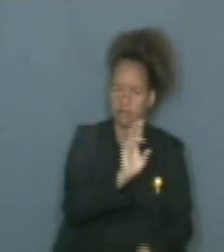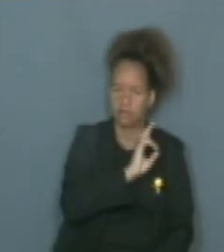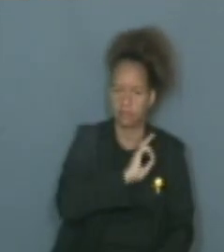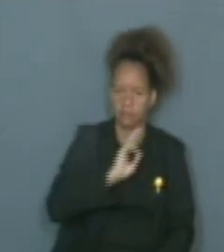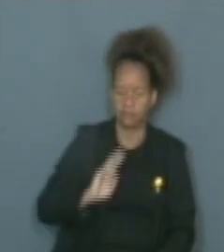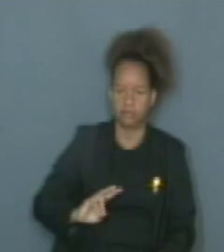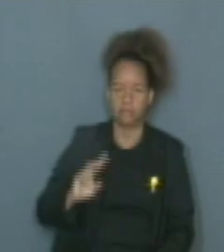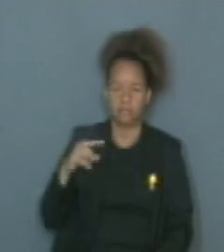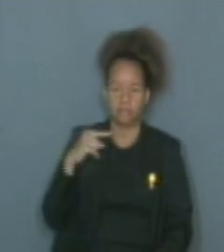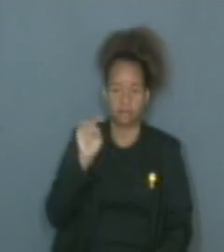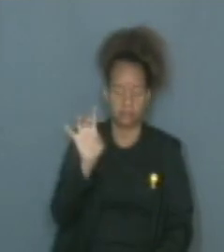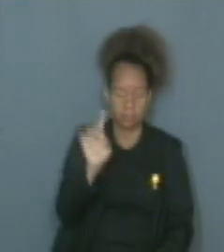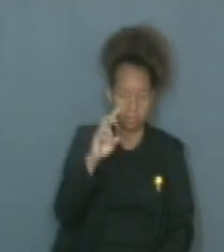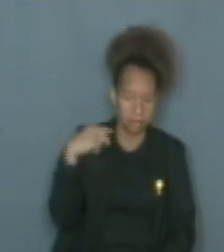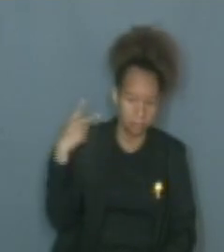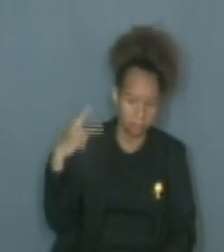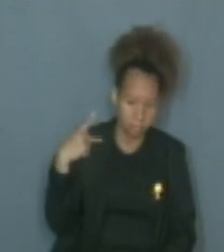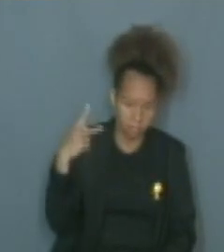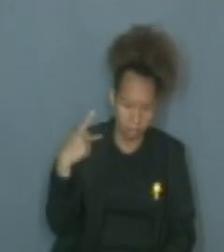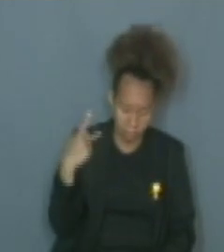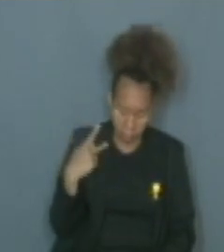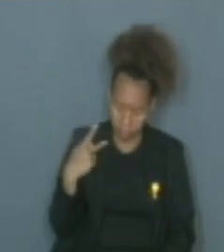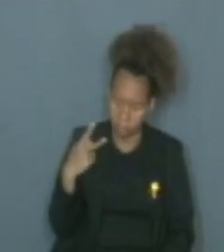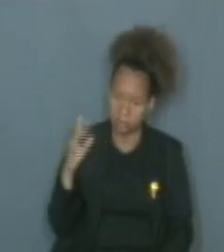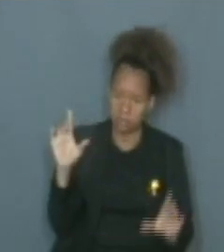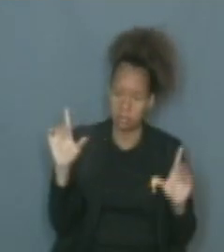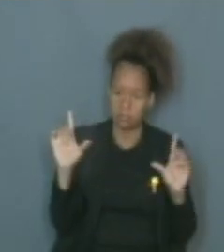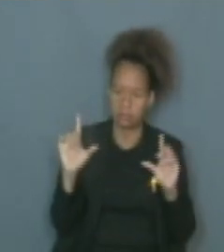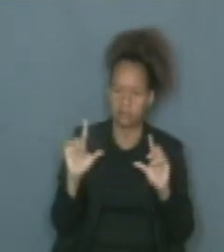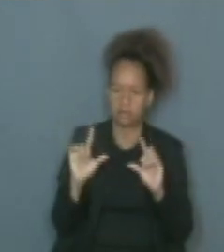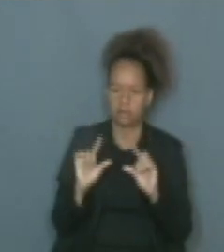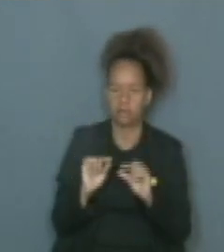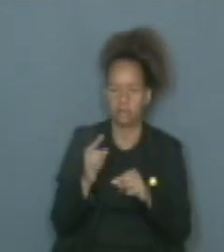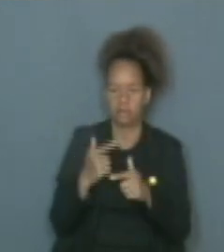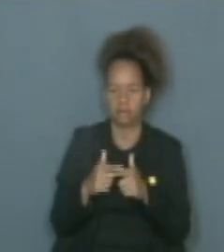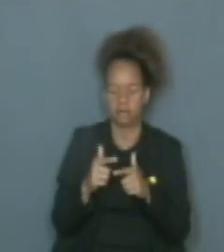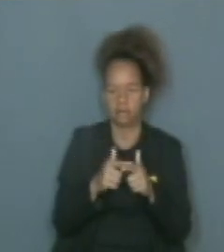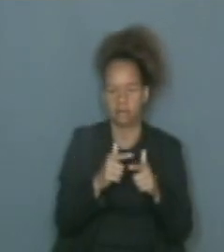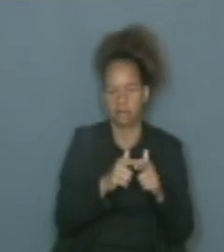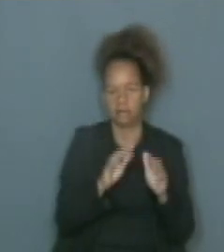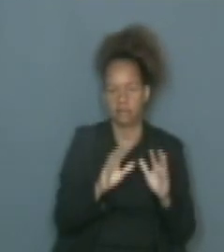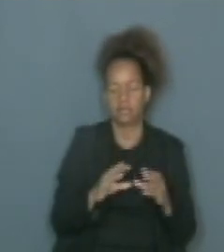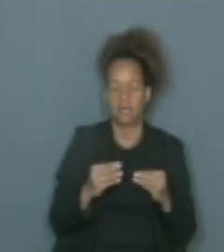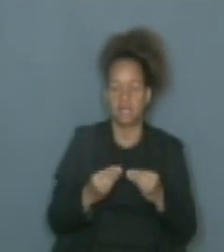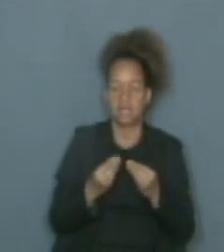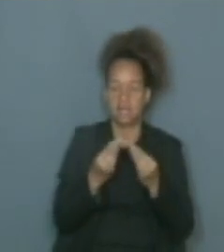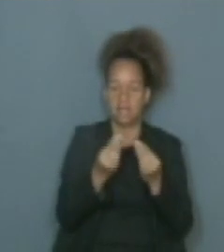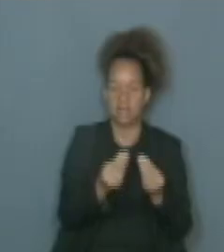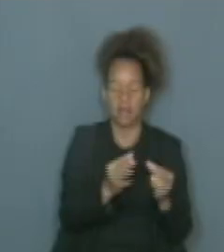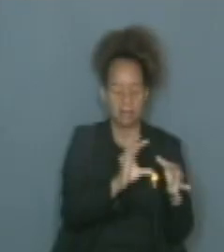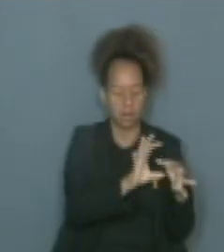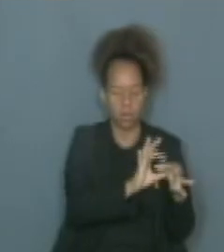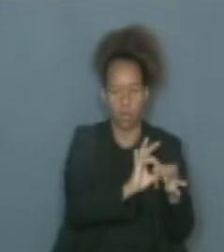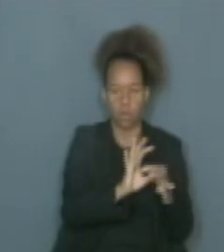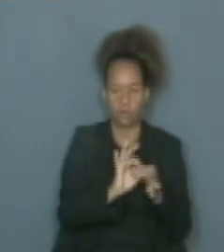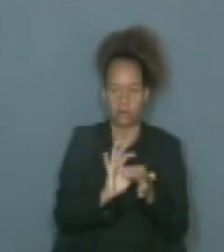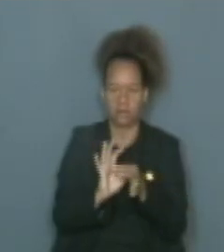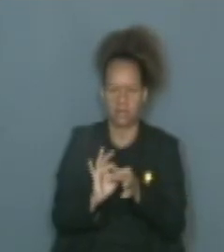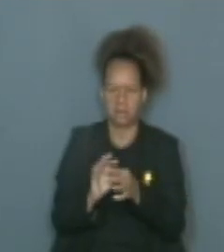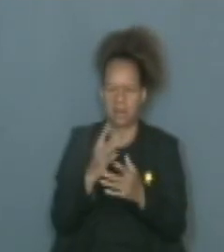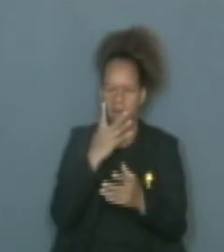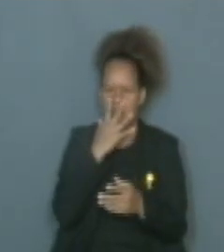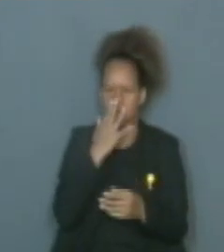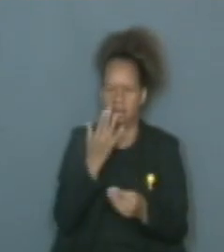cada parlamentar, ele se dá por redução de danos. Ele se dá por um contexto de